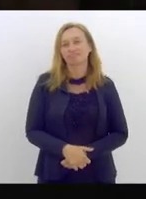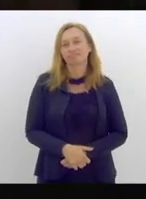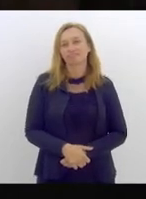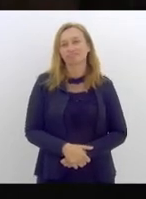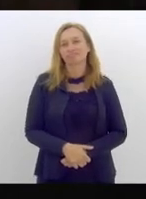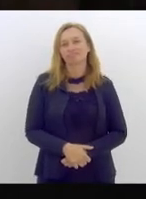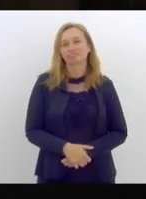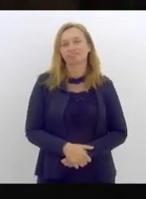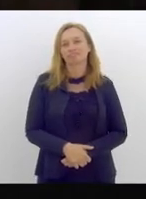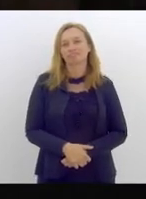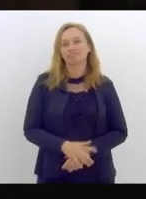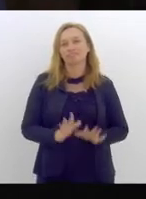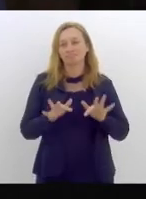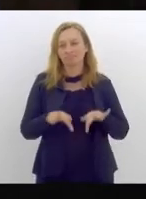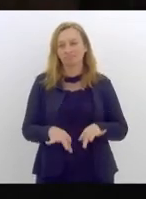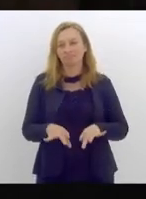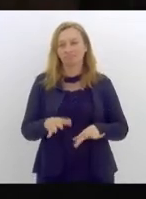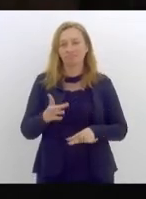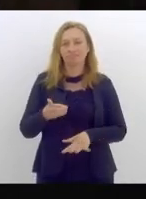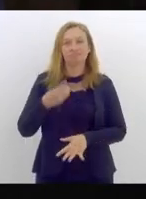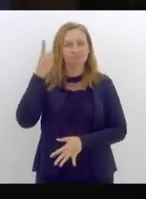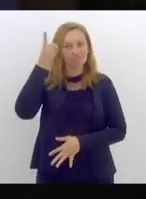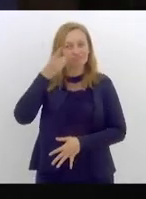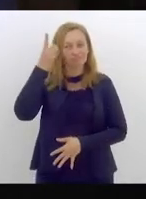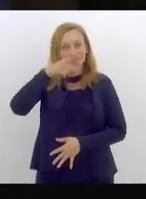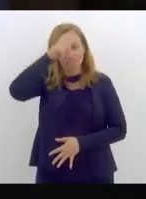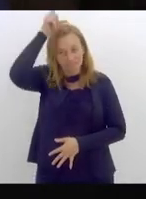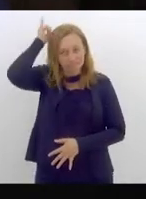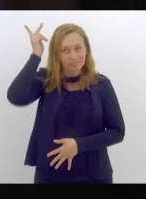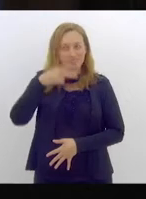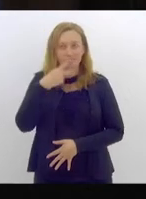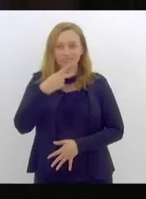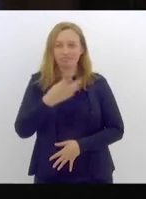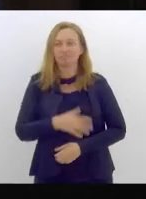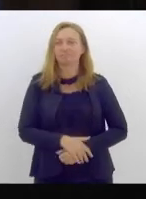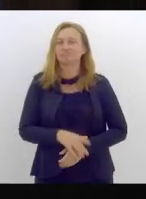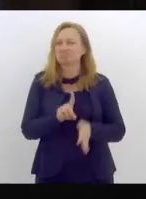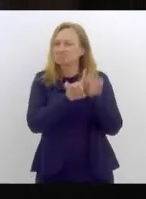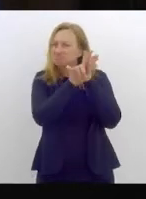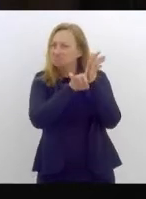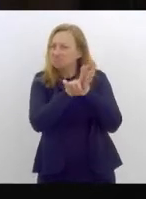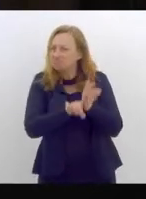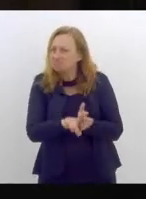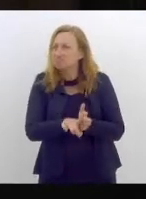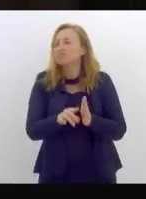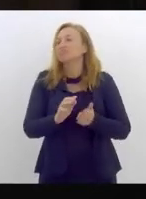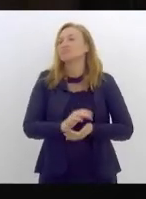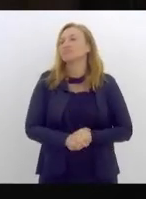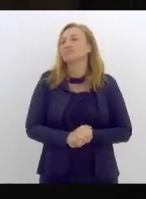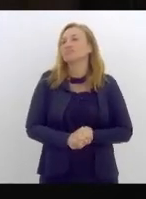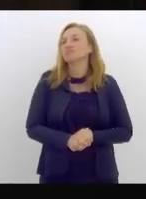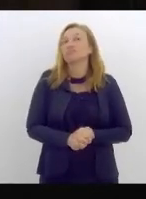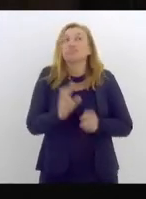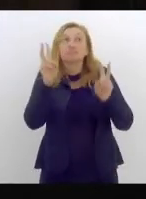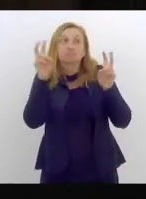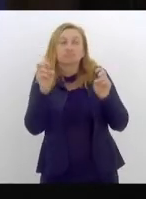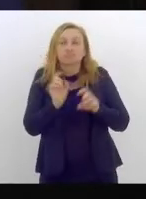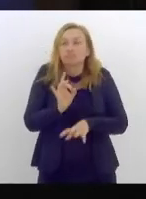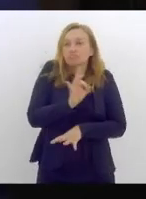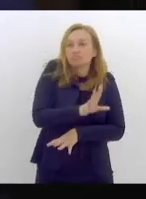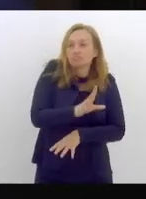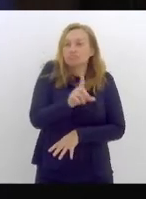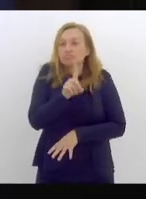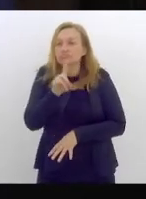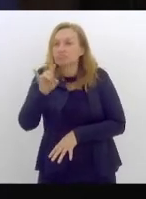terminou de falar o Deputado Luiz Paulo Coelho da Rocha fazendo análise da situação dos últimos